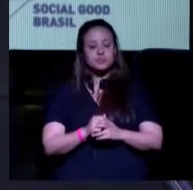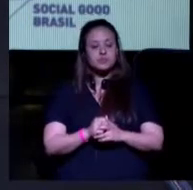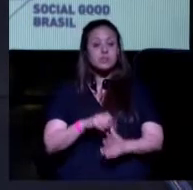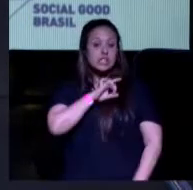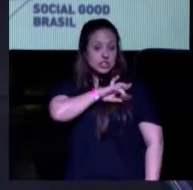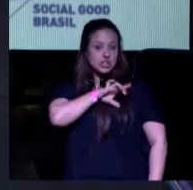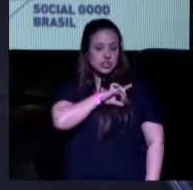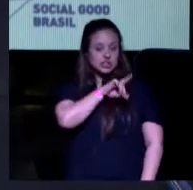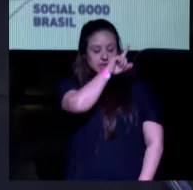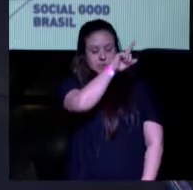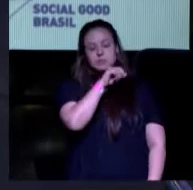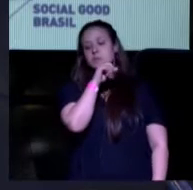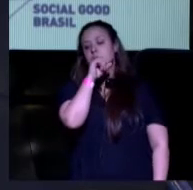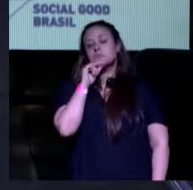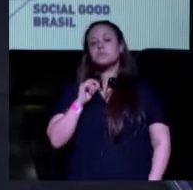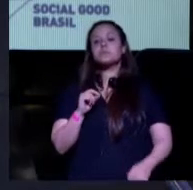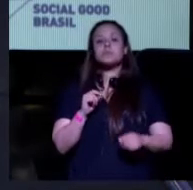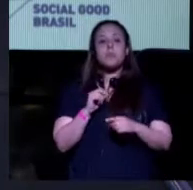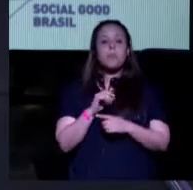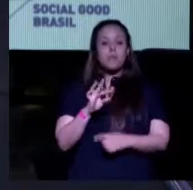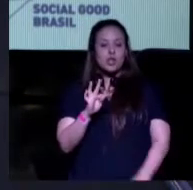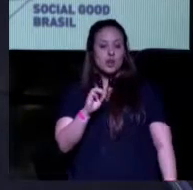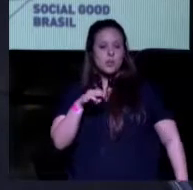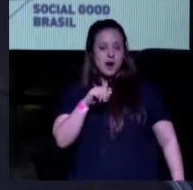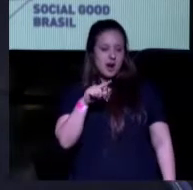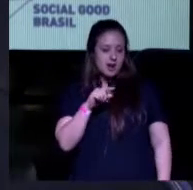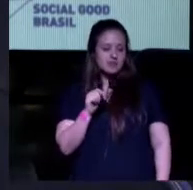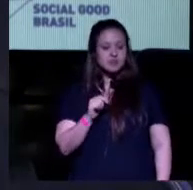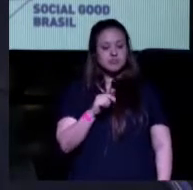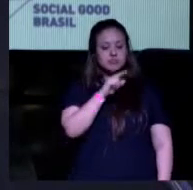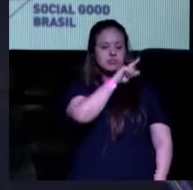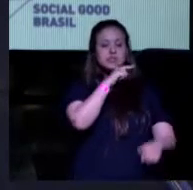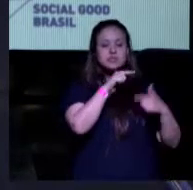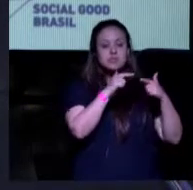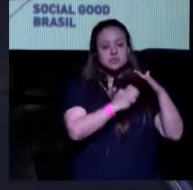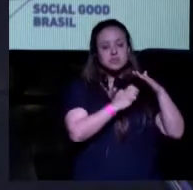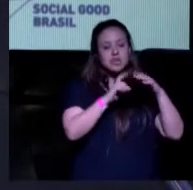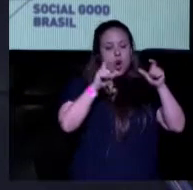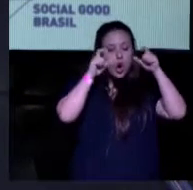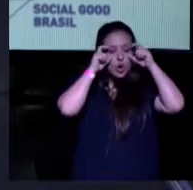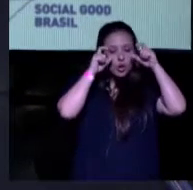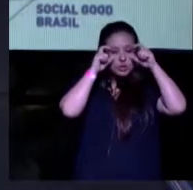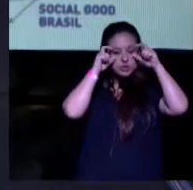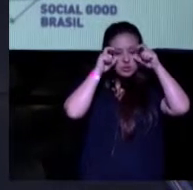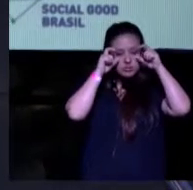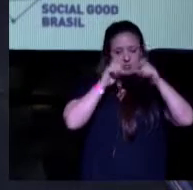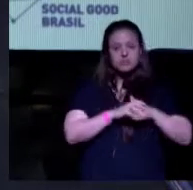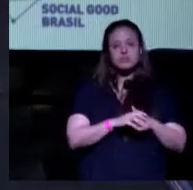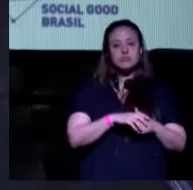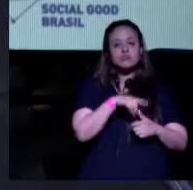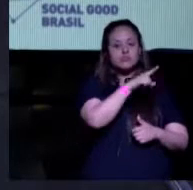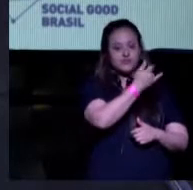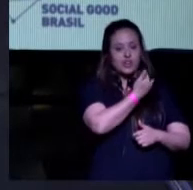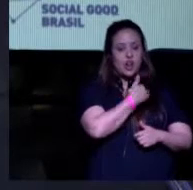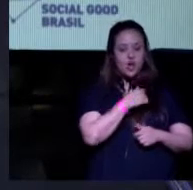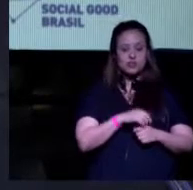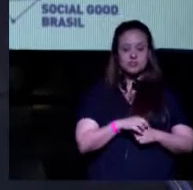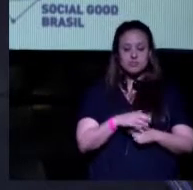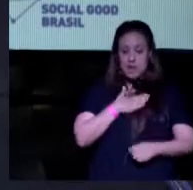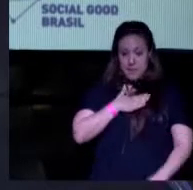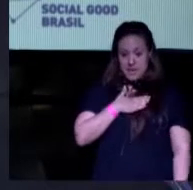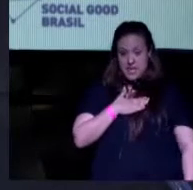dono da empresa b chilena que trabalha com óculos e ele falou assim é pra mim inovação é olhar